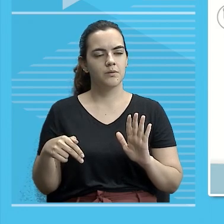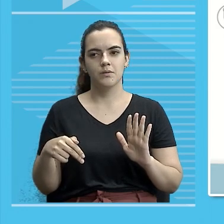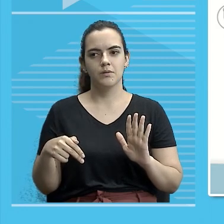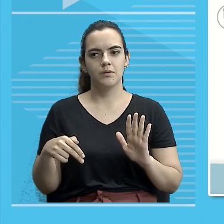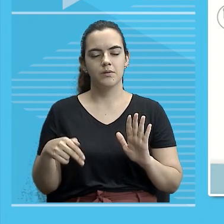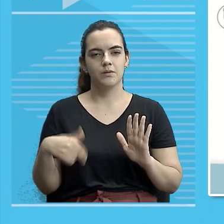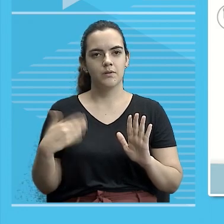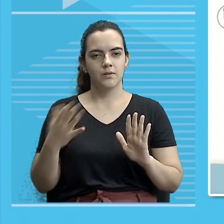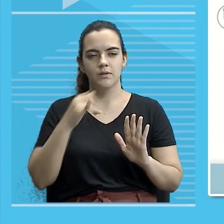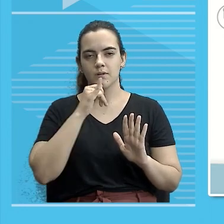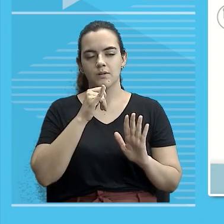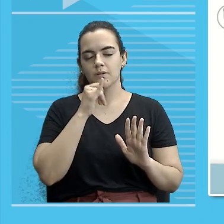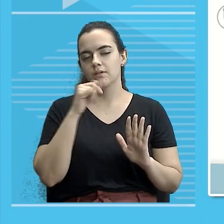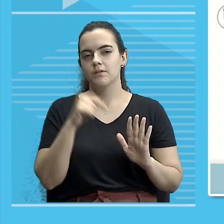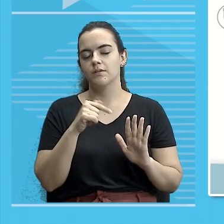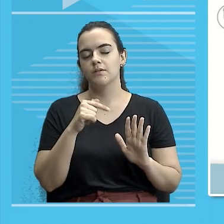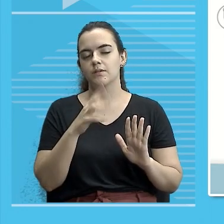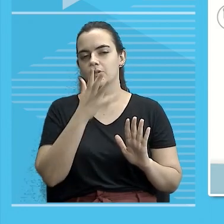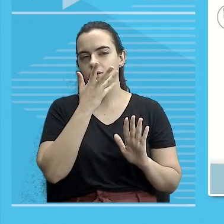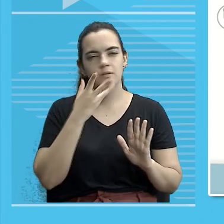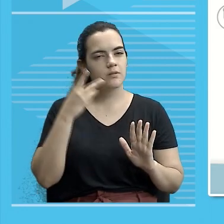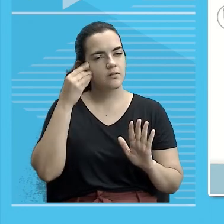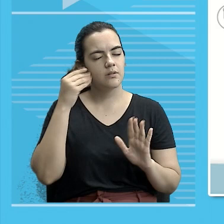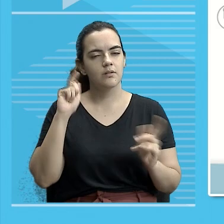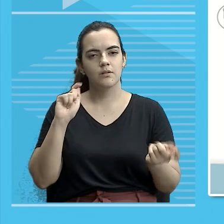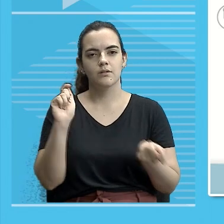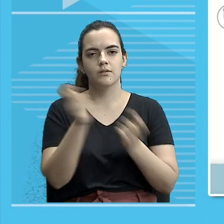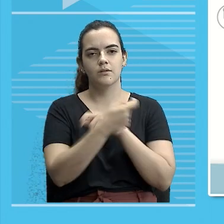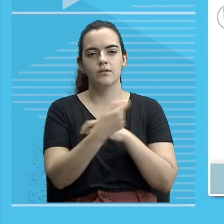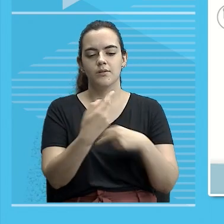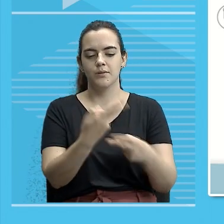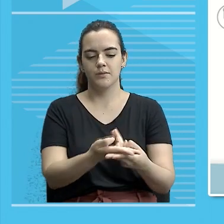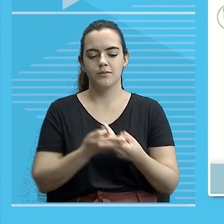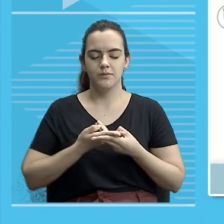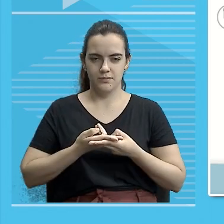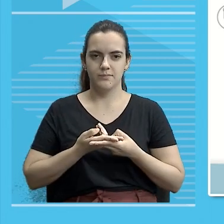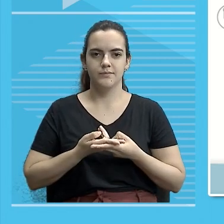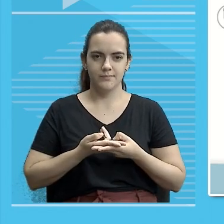qualidade é adequação ao uso